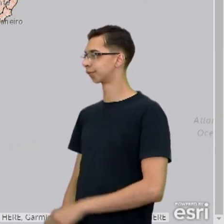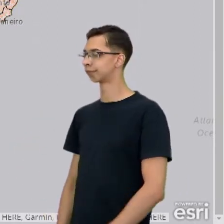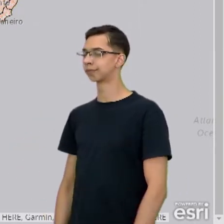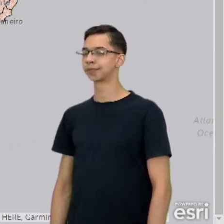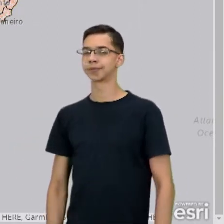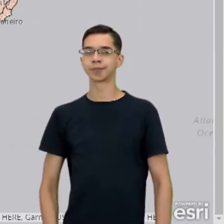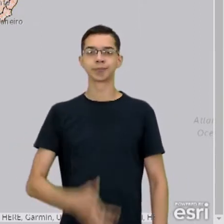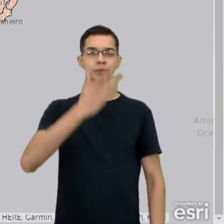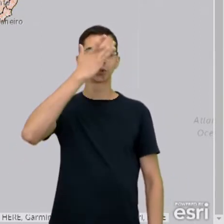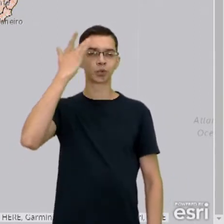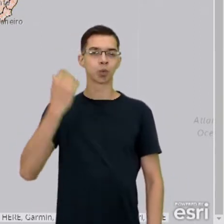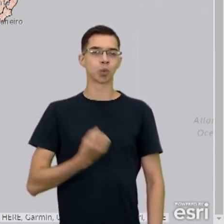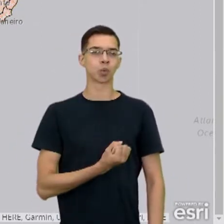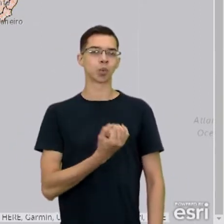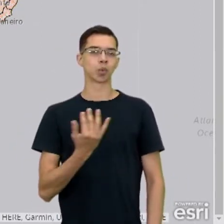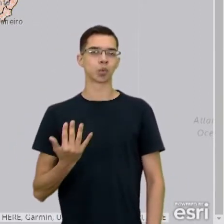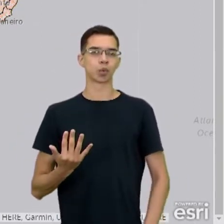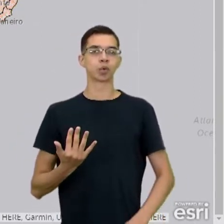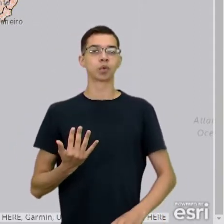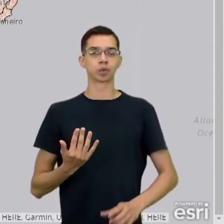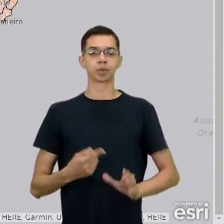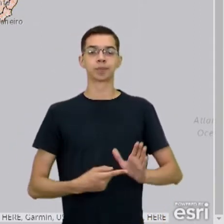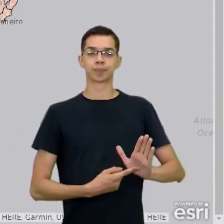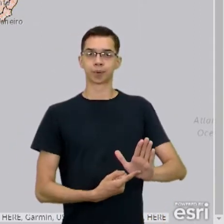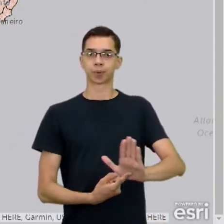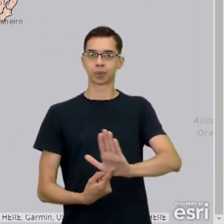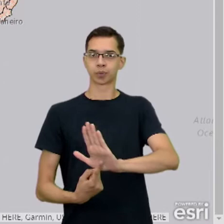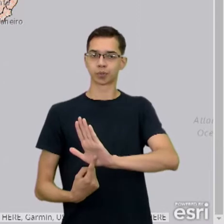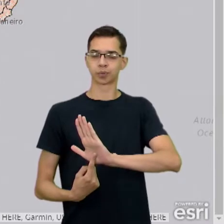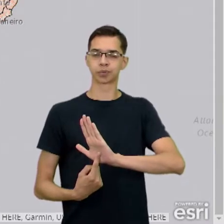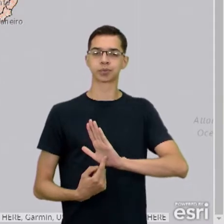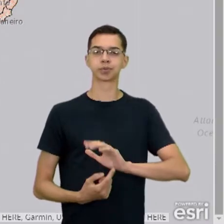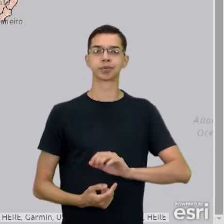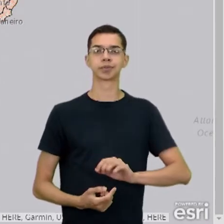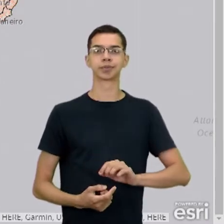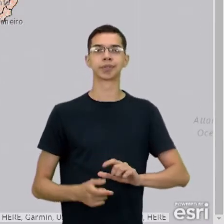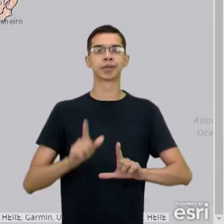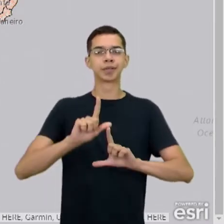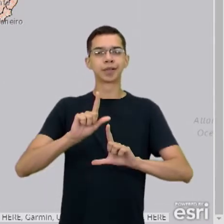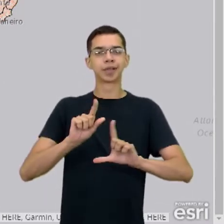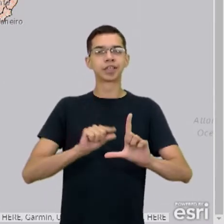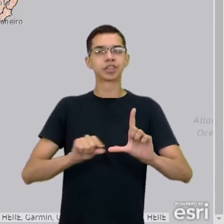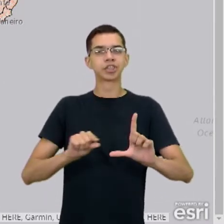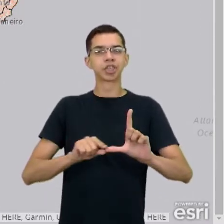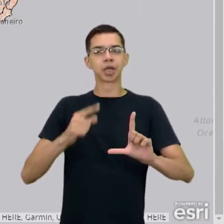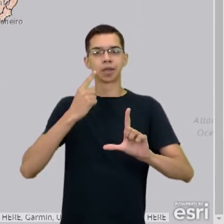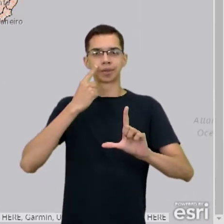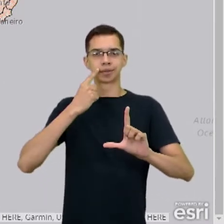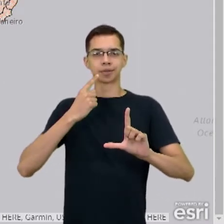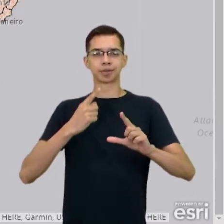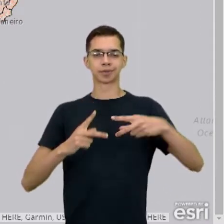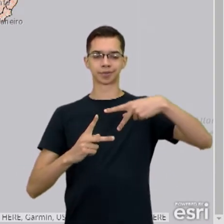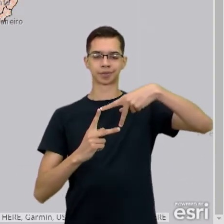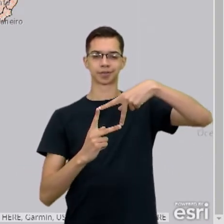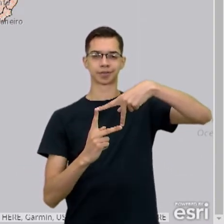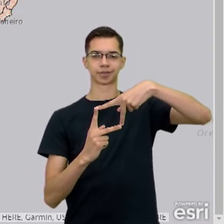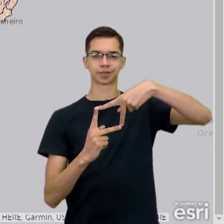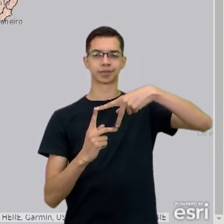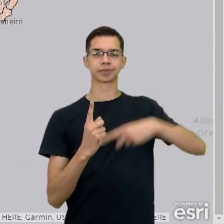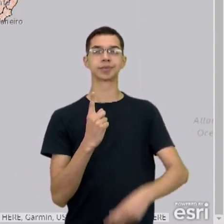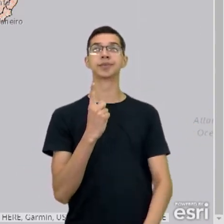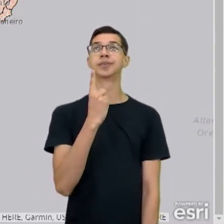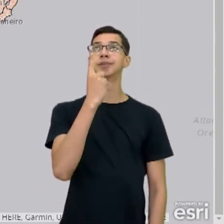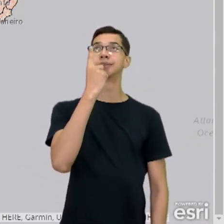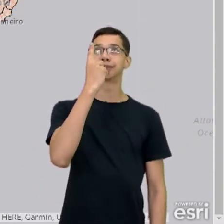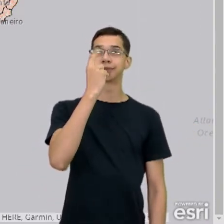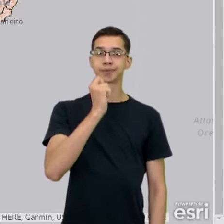por dados aí que foi apresentado na legenda que está lá do lado esquerdo, né, e a gente pode ir seguindo aqui, ó. Então